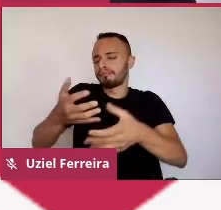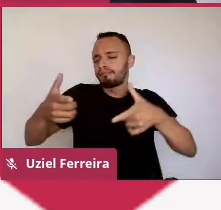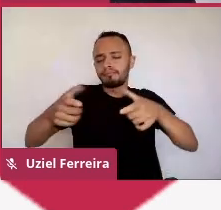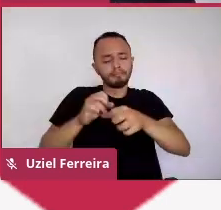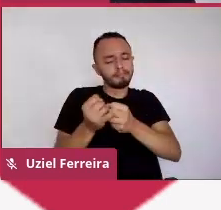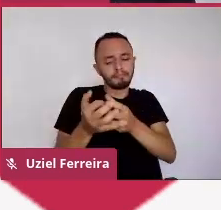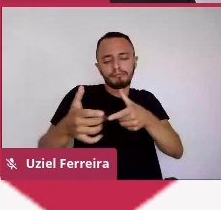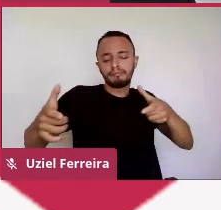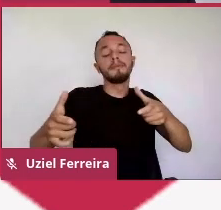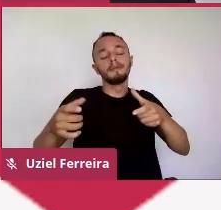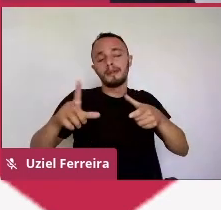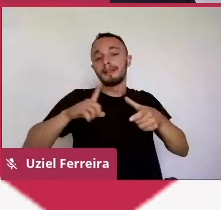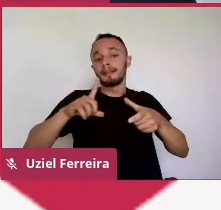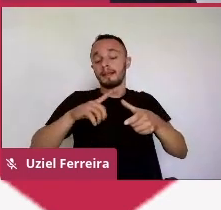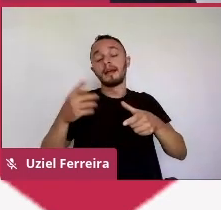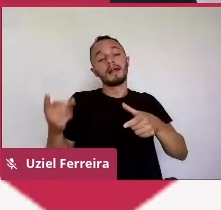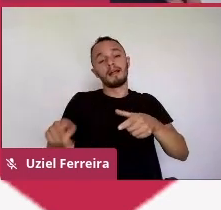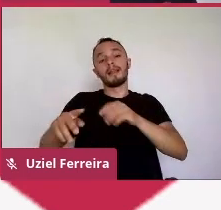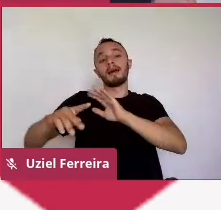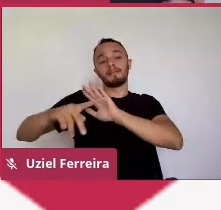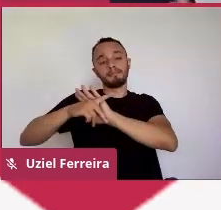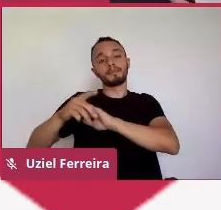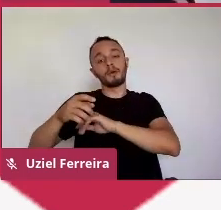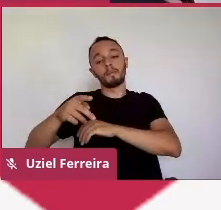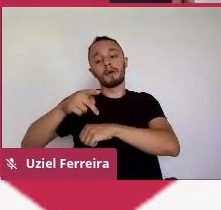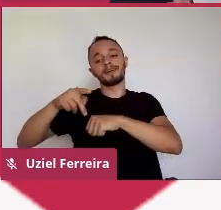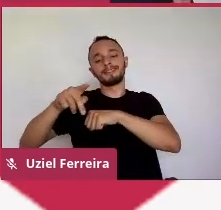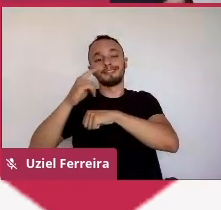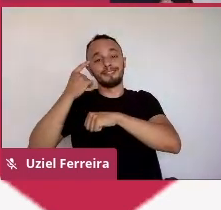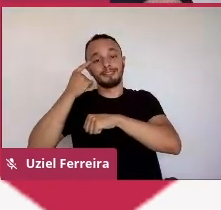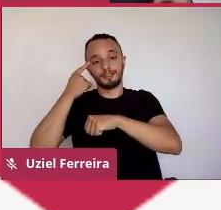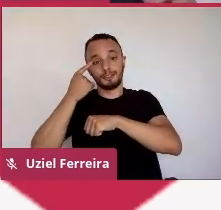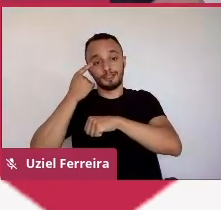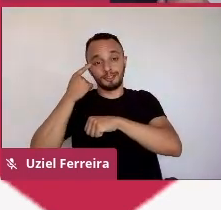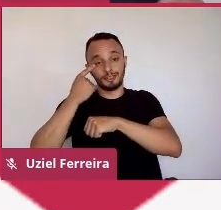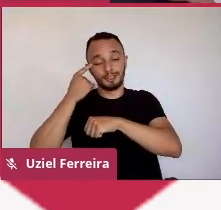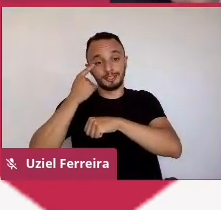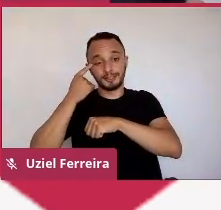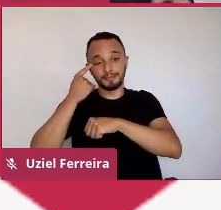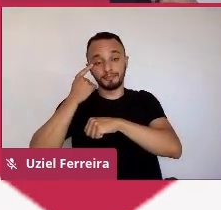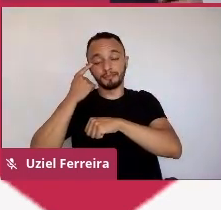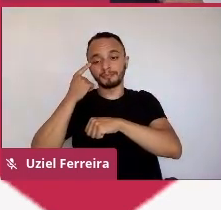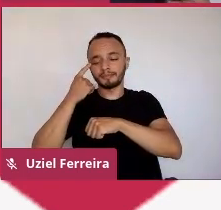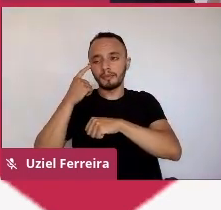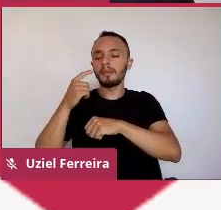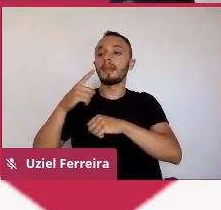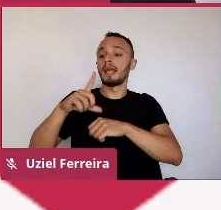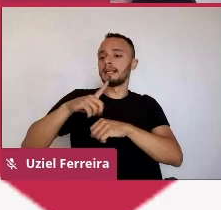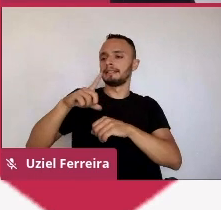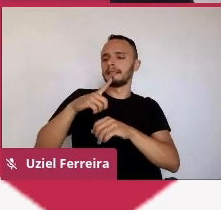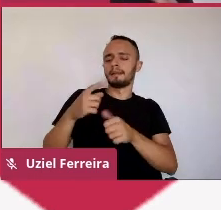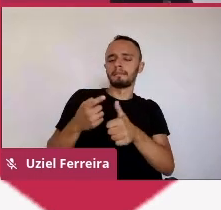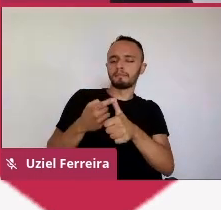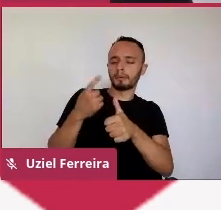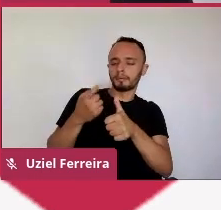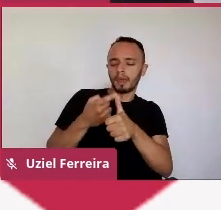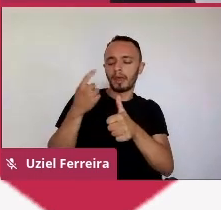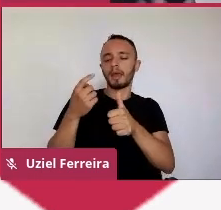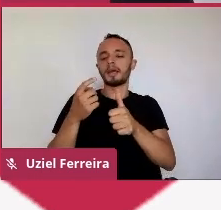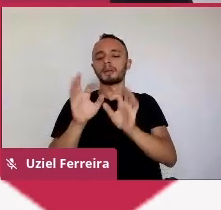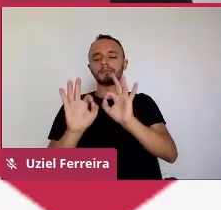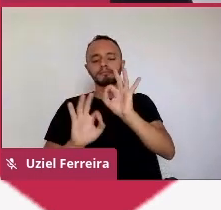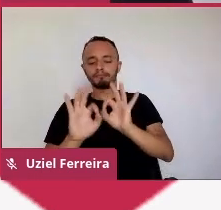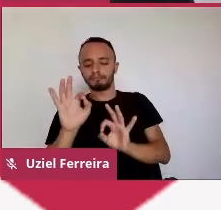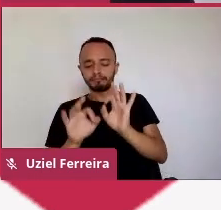imprensa, ela vai crescendo, e das primeiras iluminuras e ex-libris, ela começa a produzir